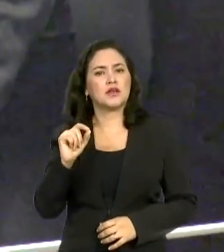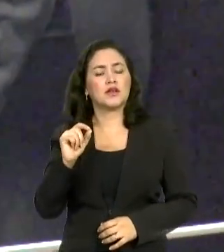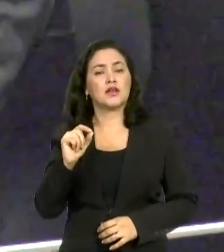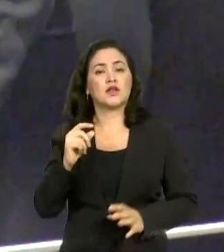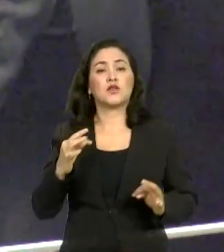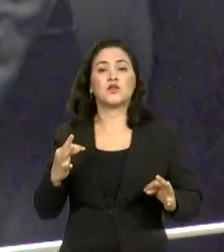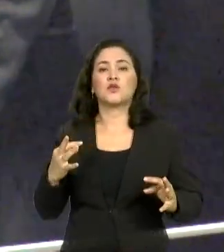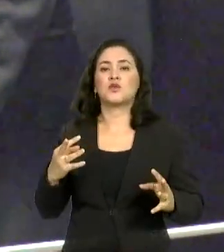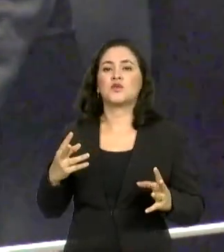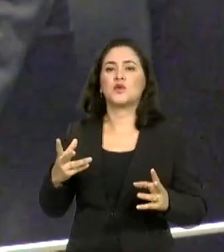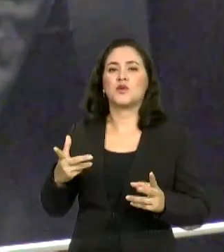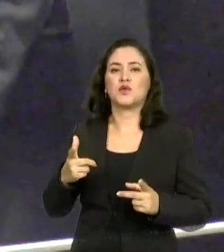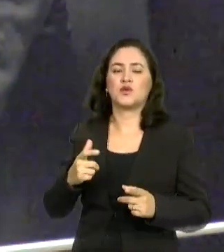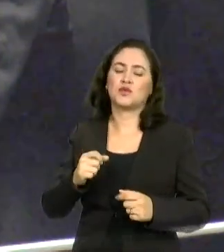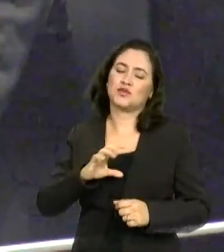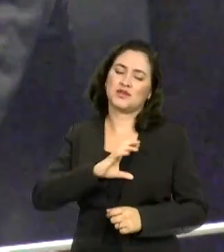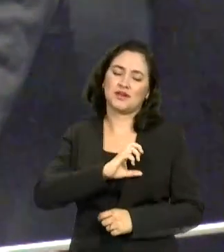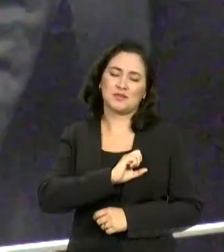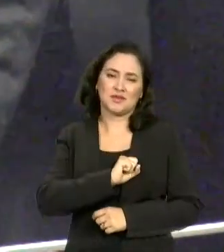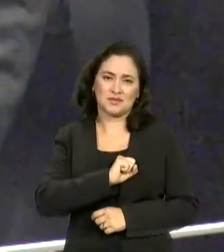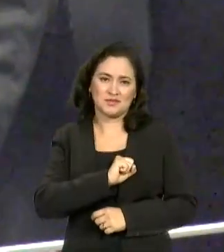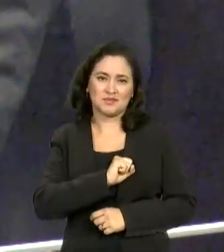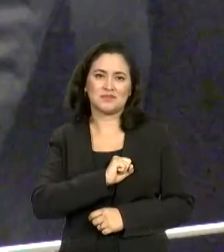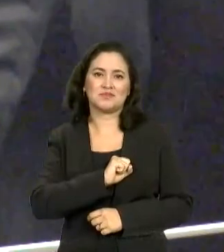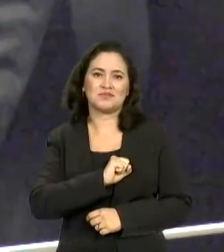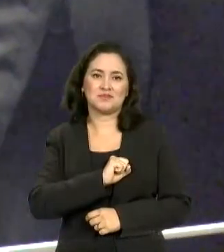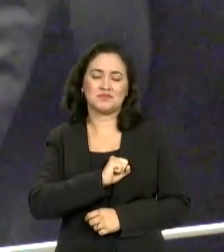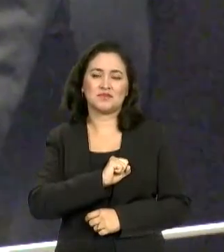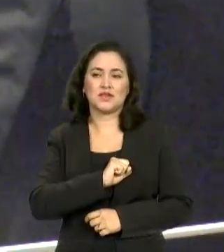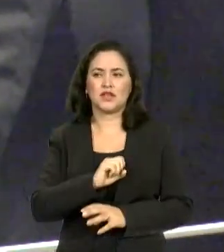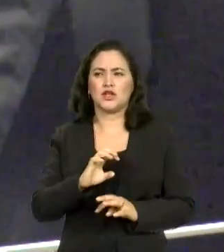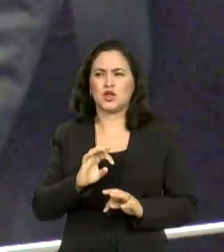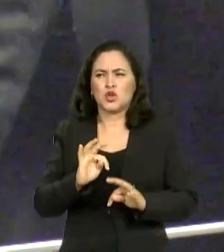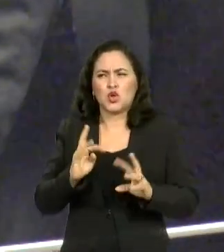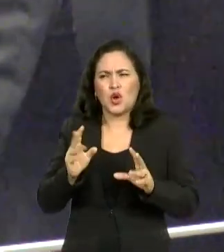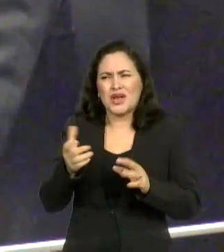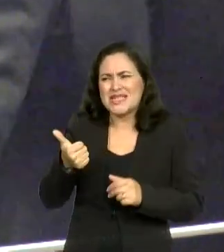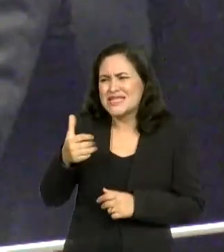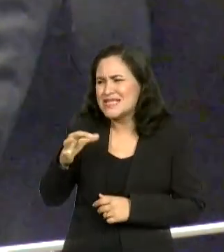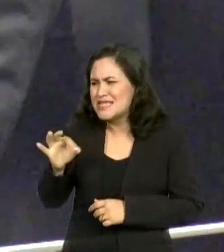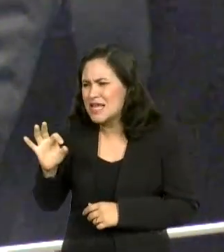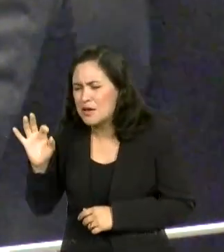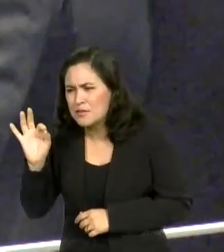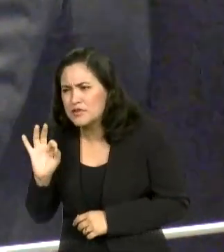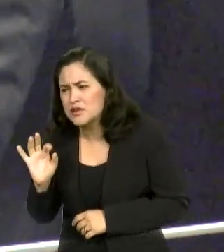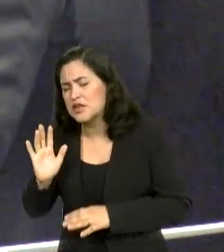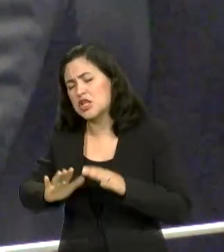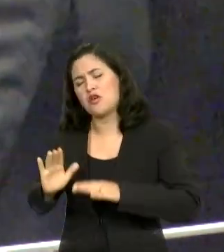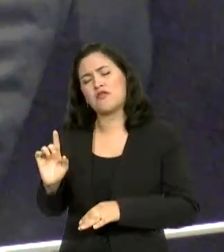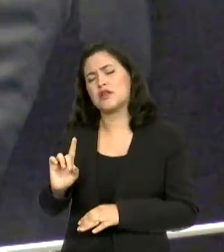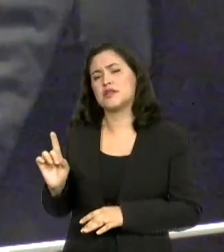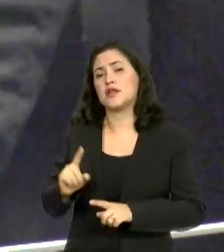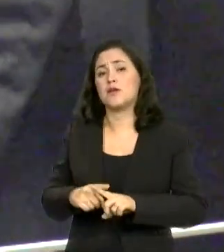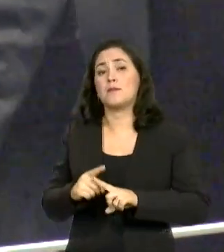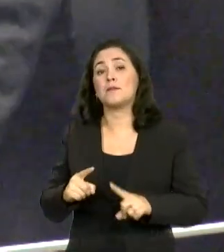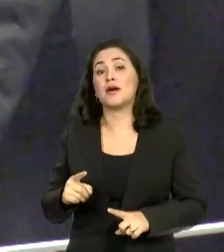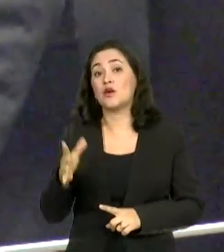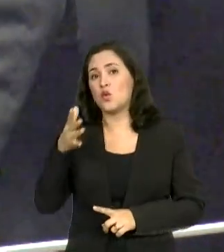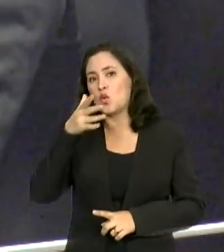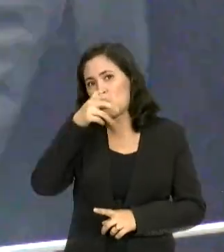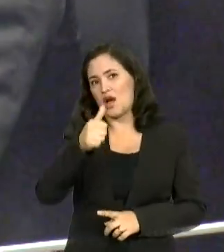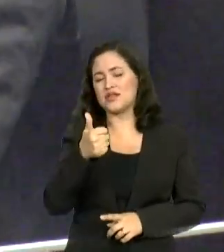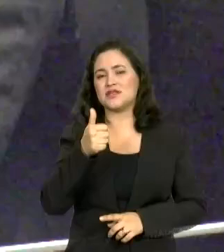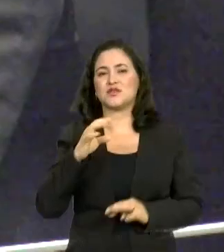unanimidade. Diz que não chegou à unanimidade, porque disse que toda unanimidade é burra. Mas você é uma figura que tem o